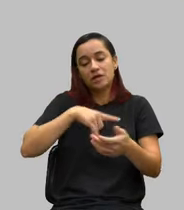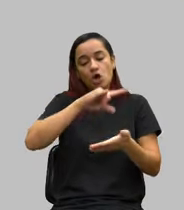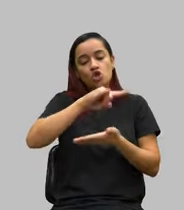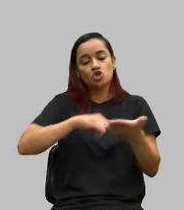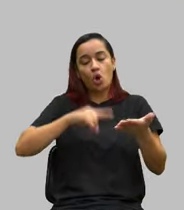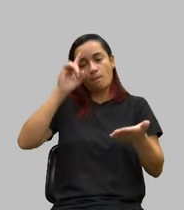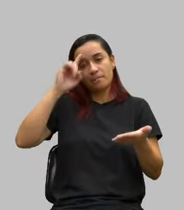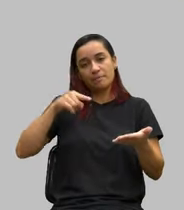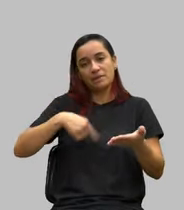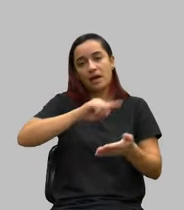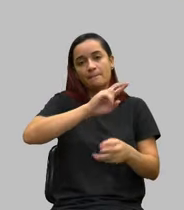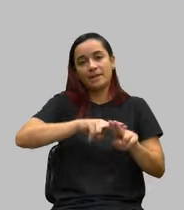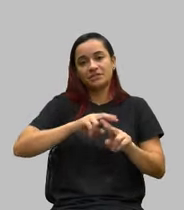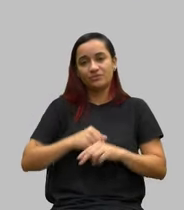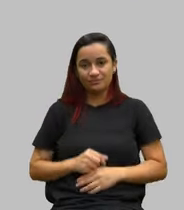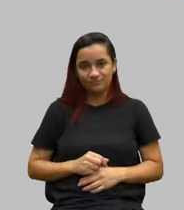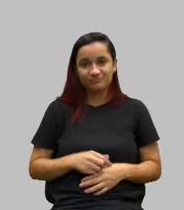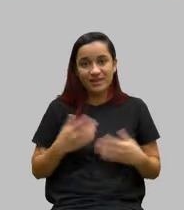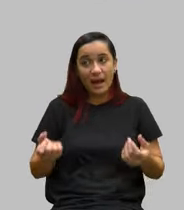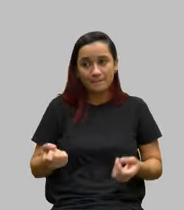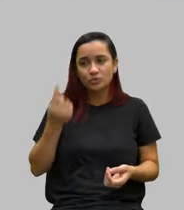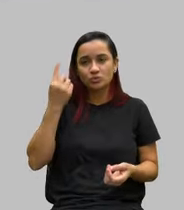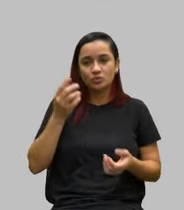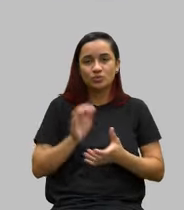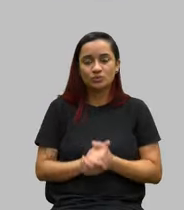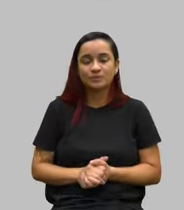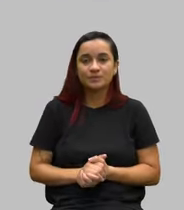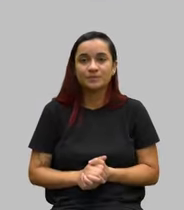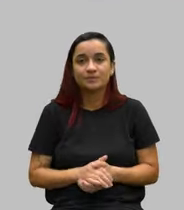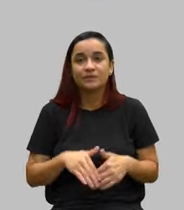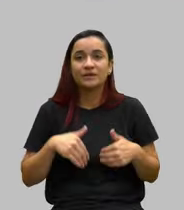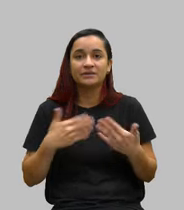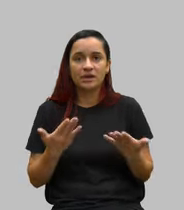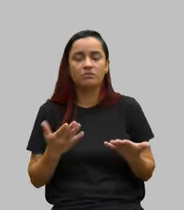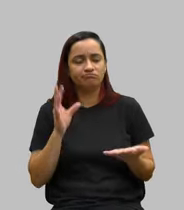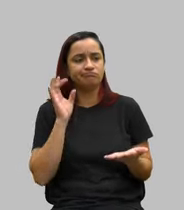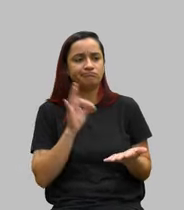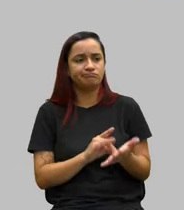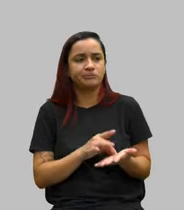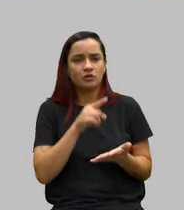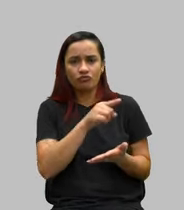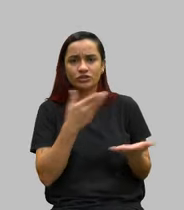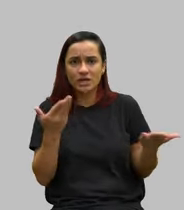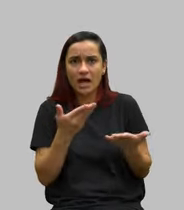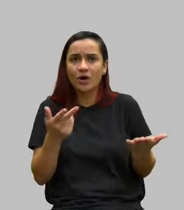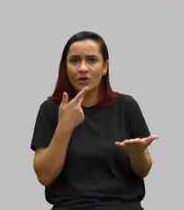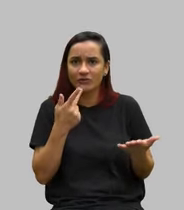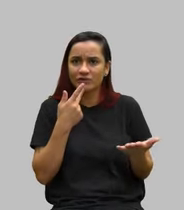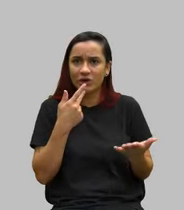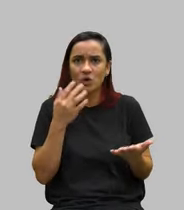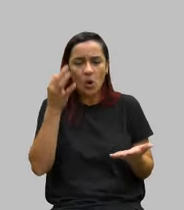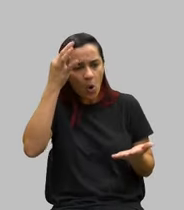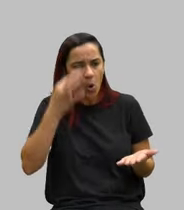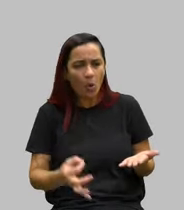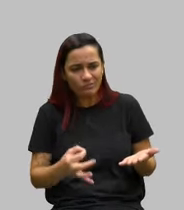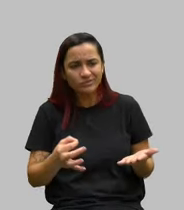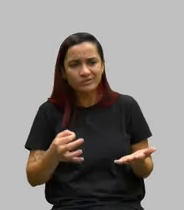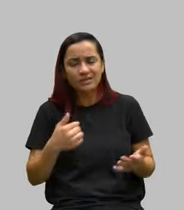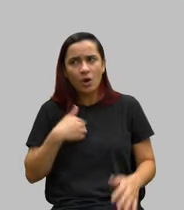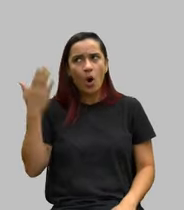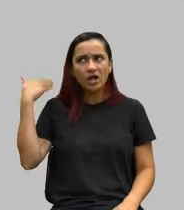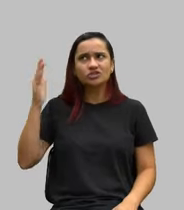absurdo que a gente realmente então então realmente agora agora s o Senor confirmou aquilo que eu já imaginava